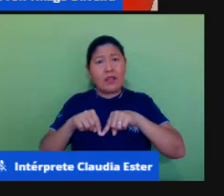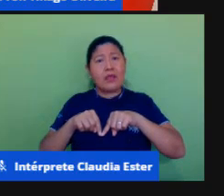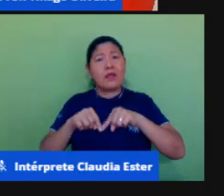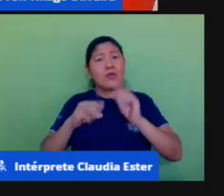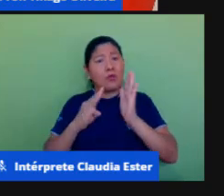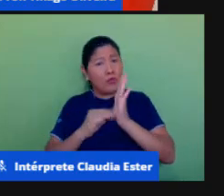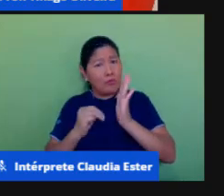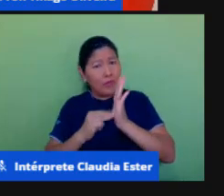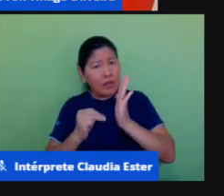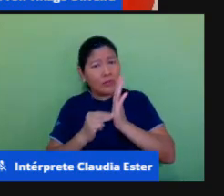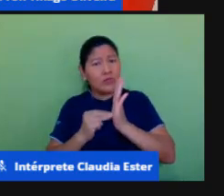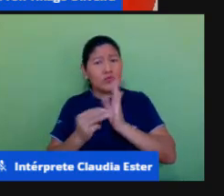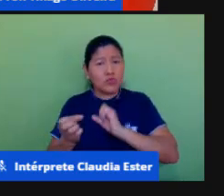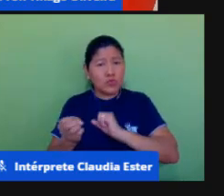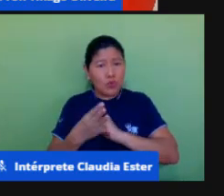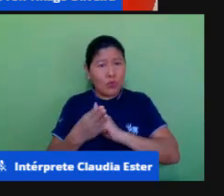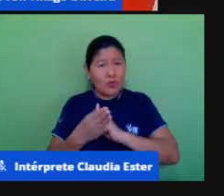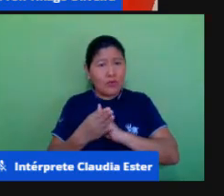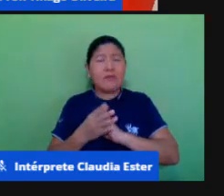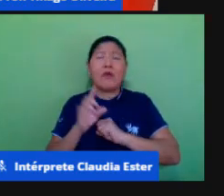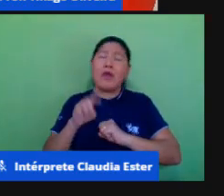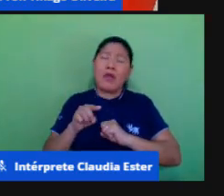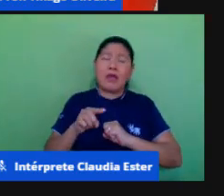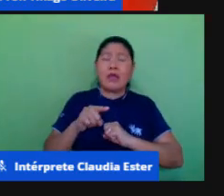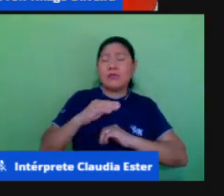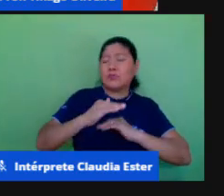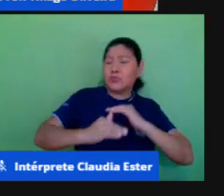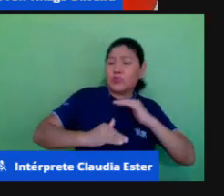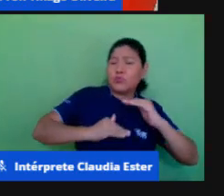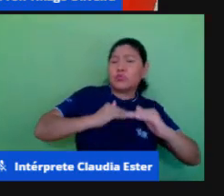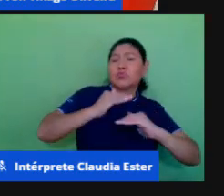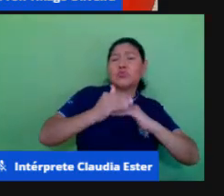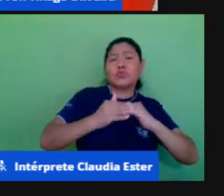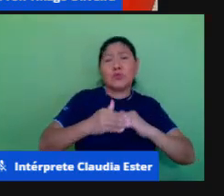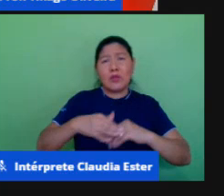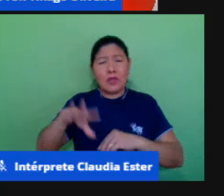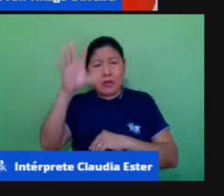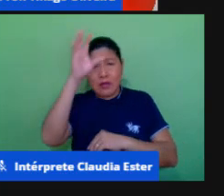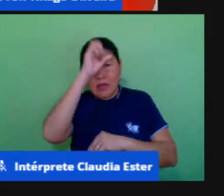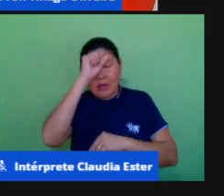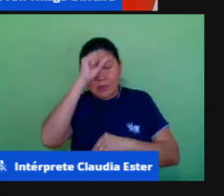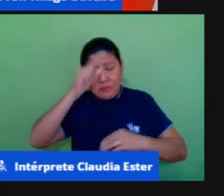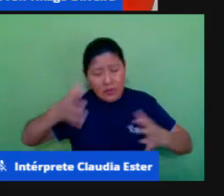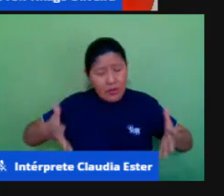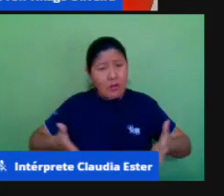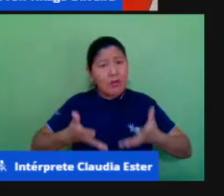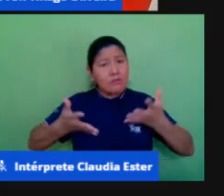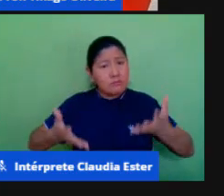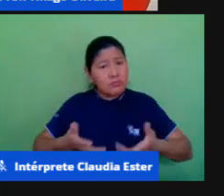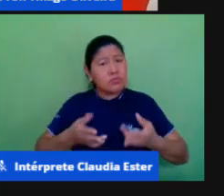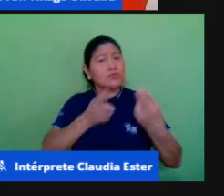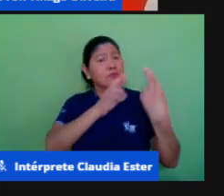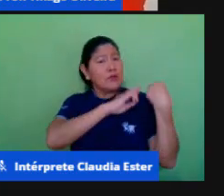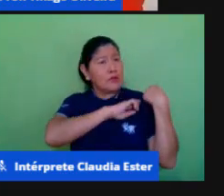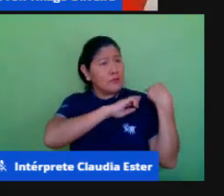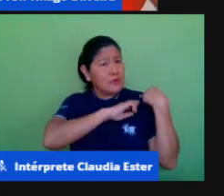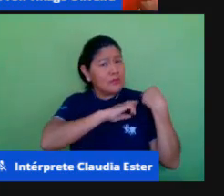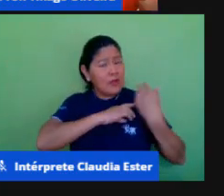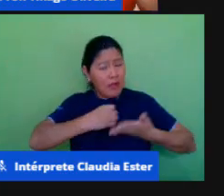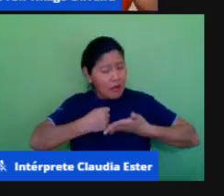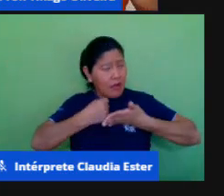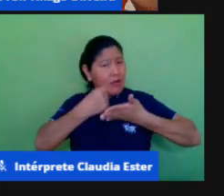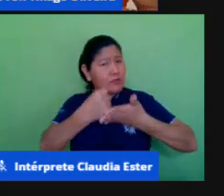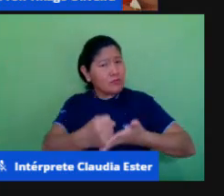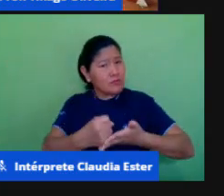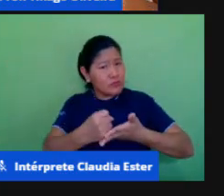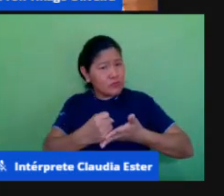A construção do conhecimento, a criatividade, a autonomia, a automotivação, a colaboração e a organização.